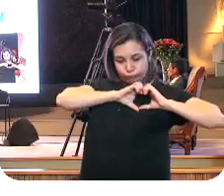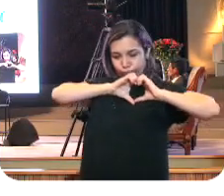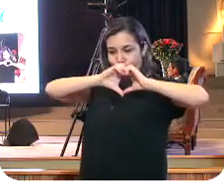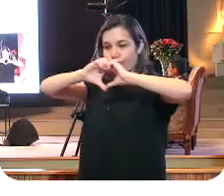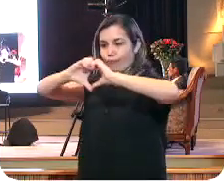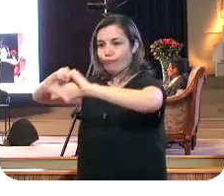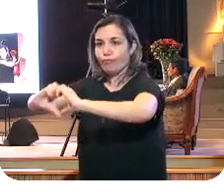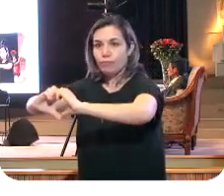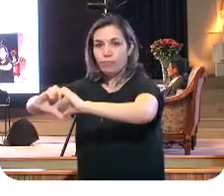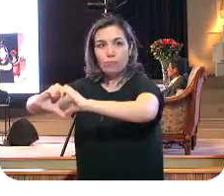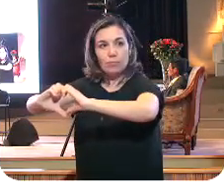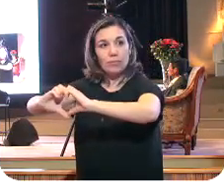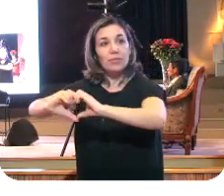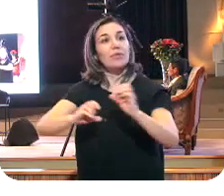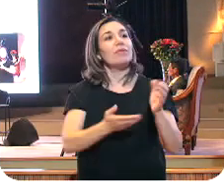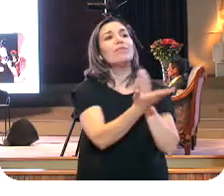você?